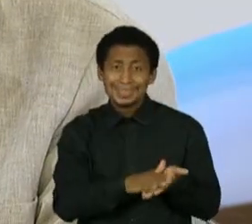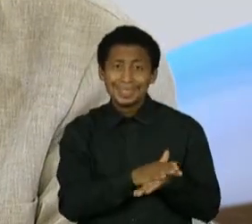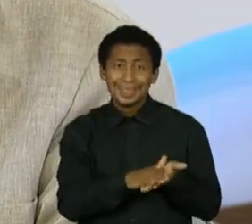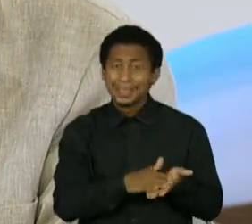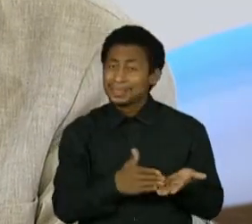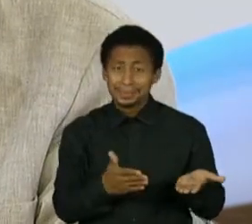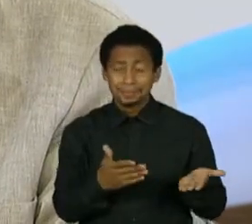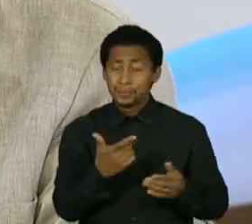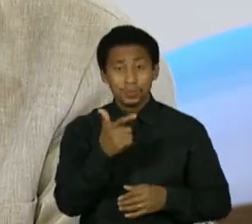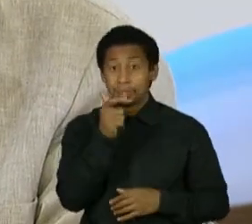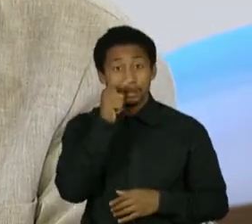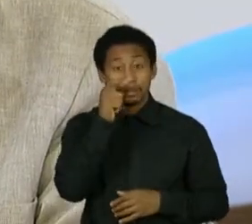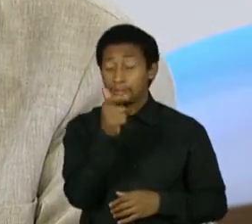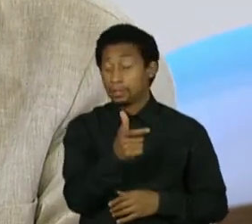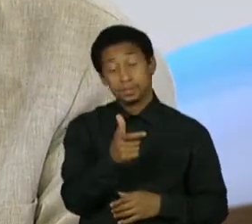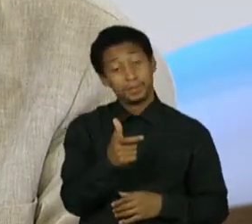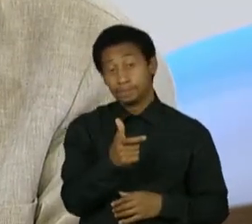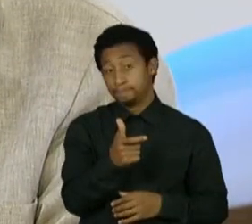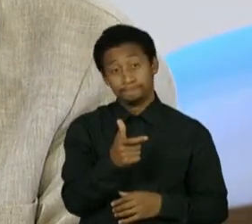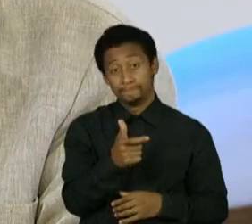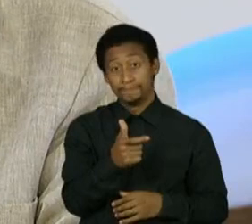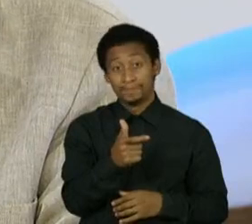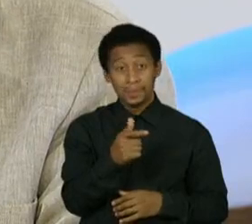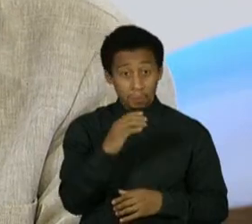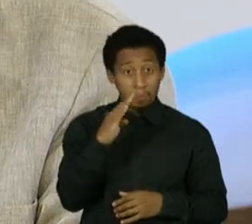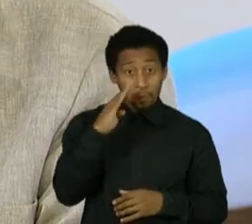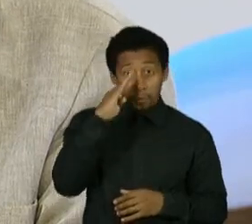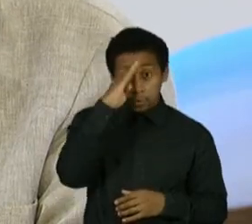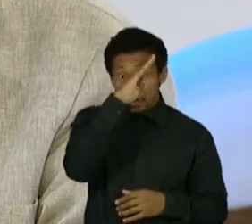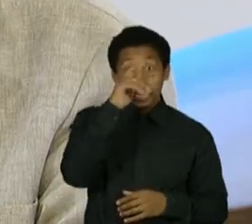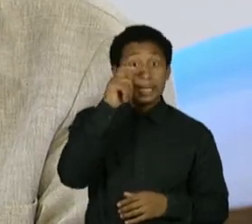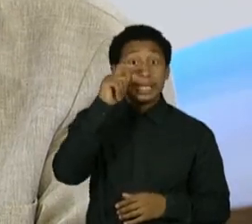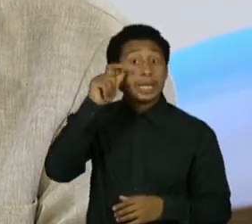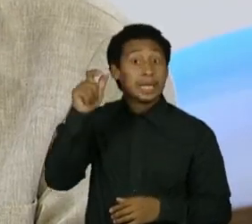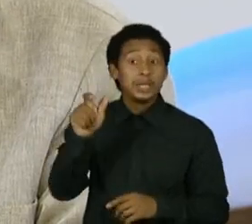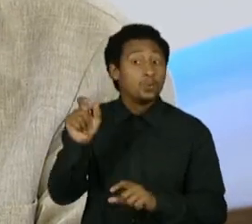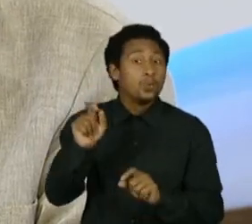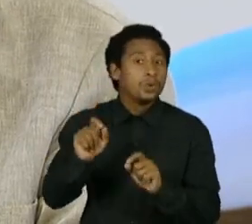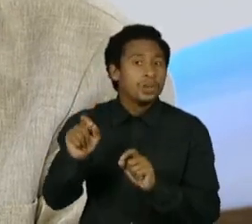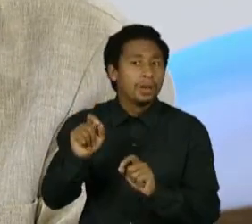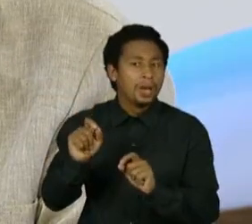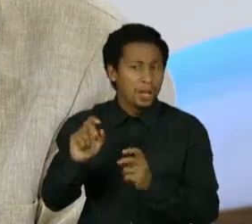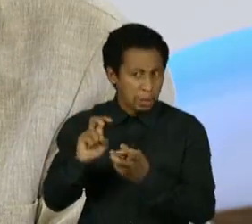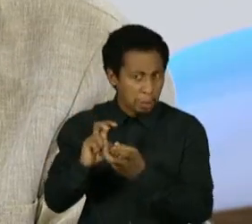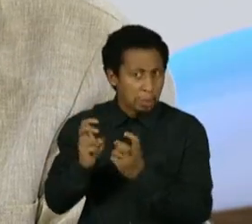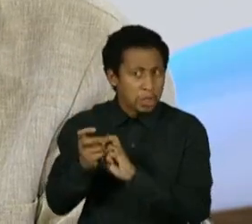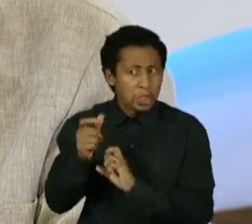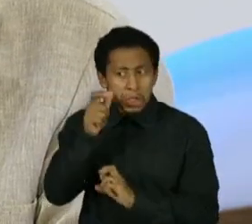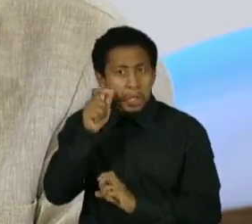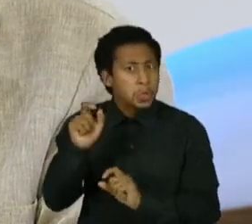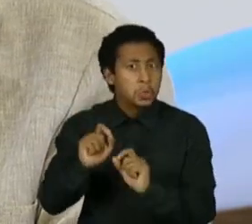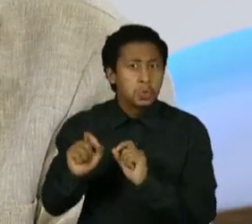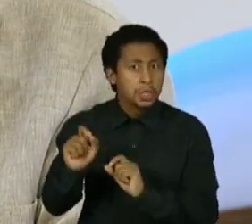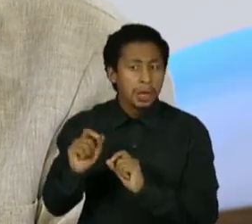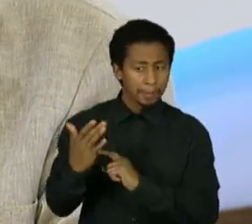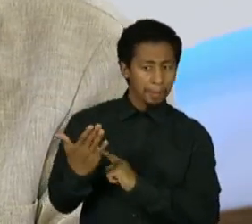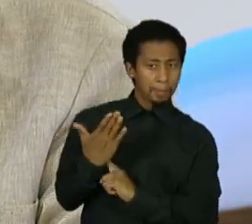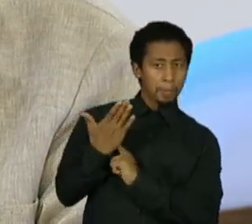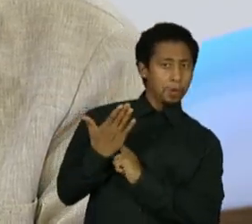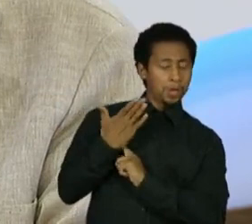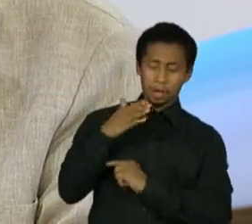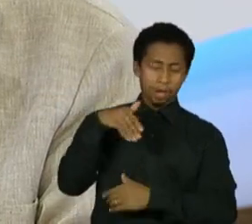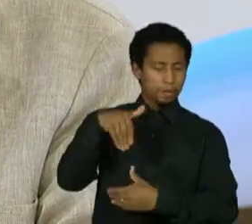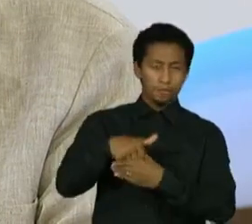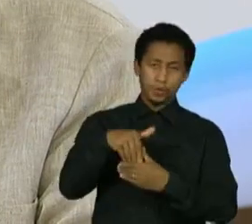se interessou. E ele se interessou só no Itamaraty, naquilo que repercutia bem para o seu